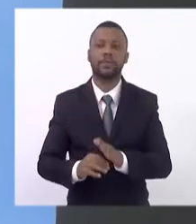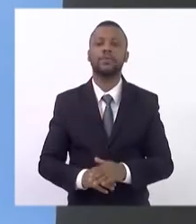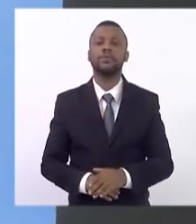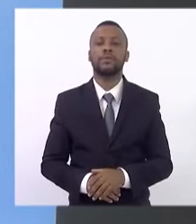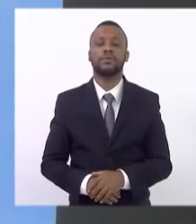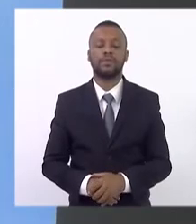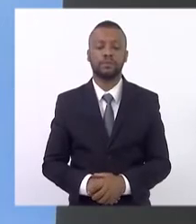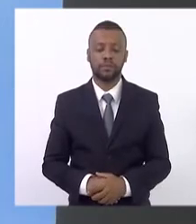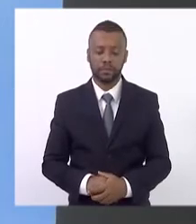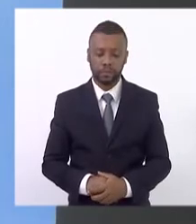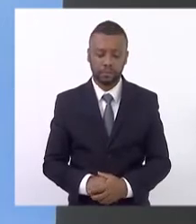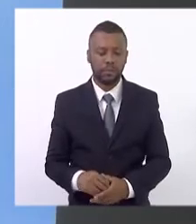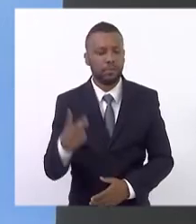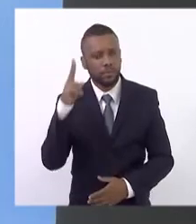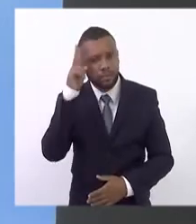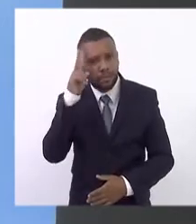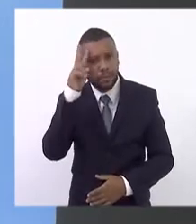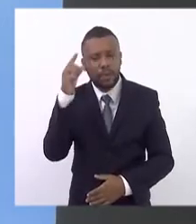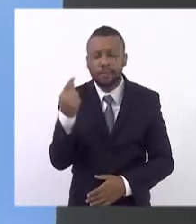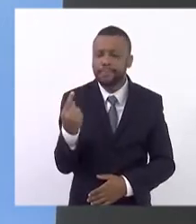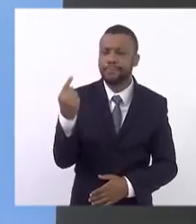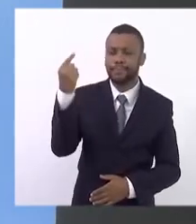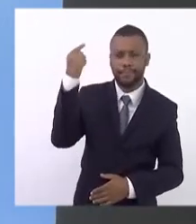No que eu lembro do edital,